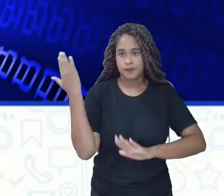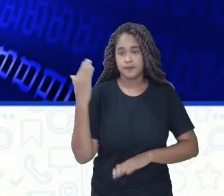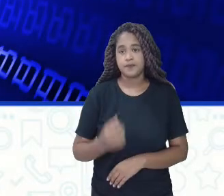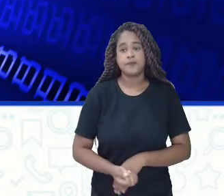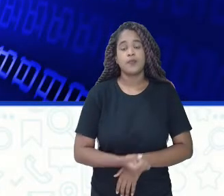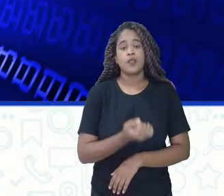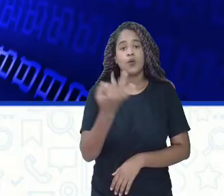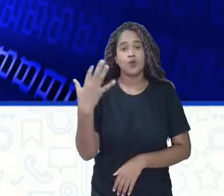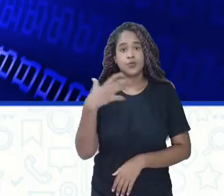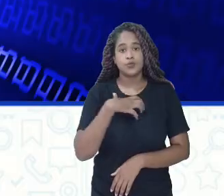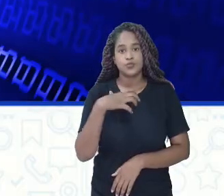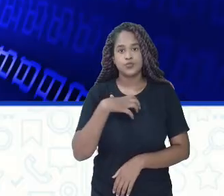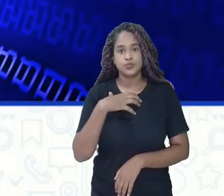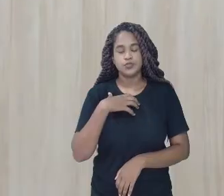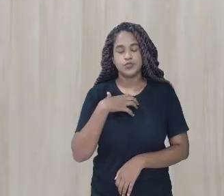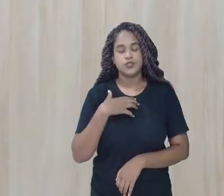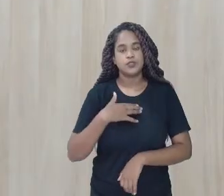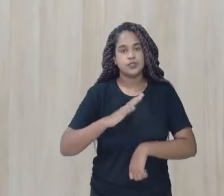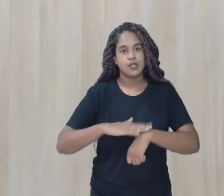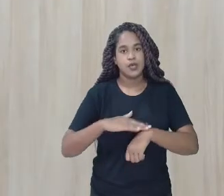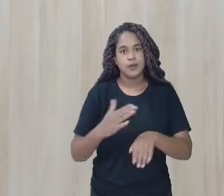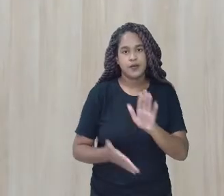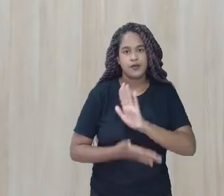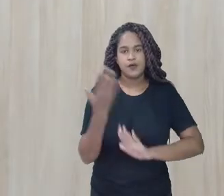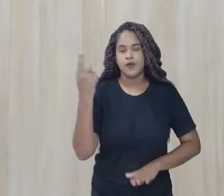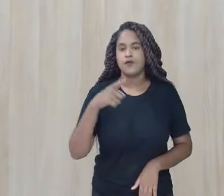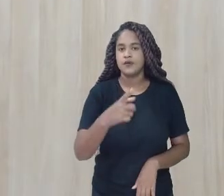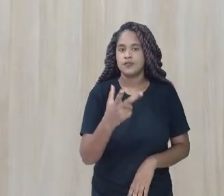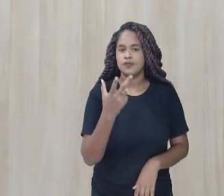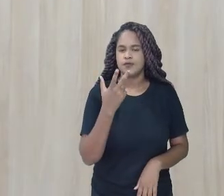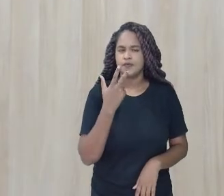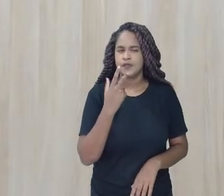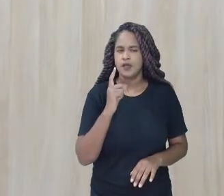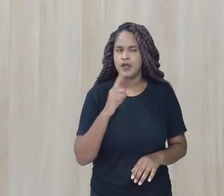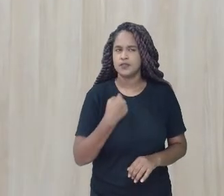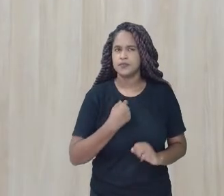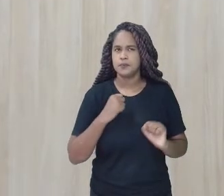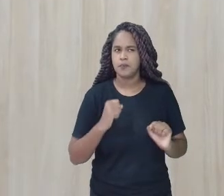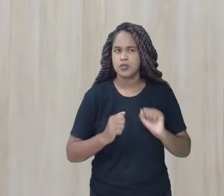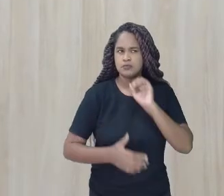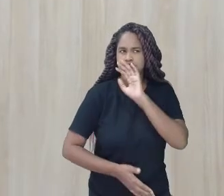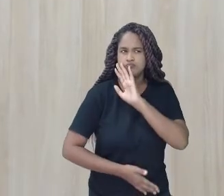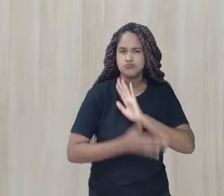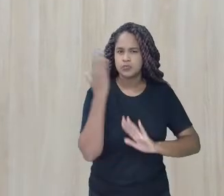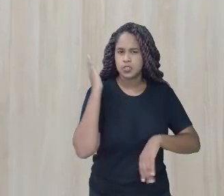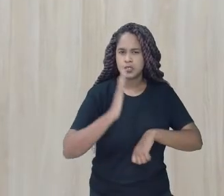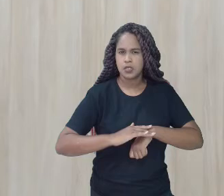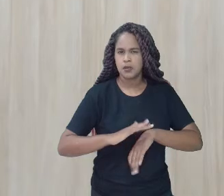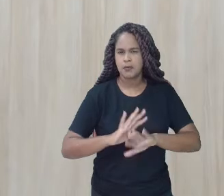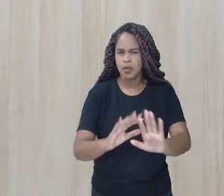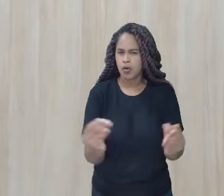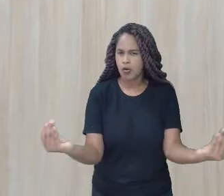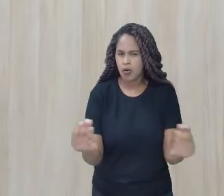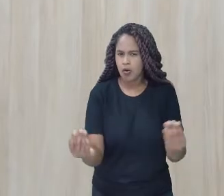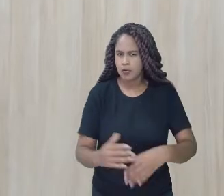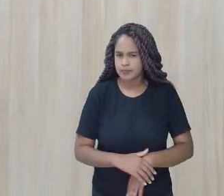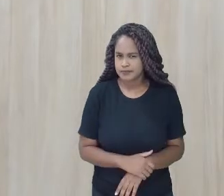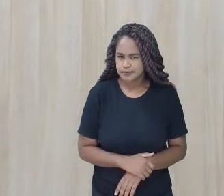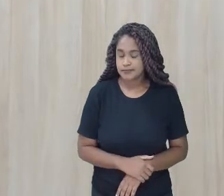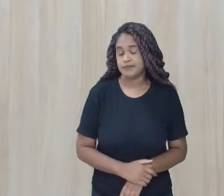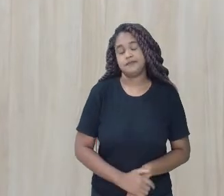formas de viajar no tempo. Você me disse que a gente pode viajar no tempo, Vivi, mas eu não faço ideia de como isso pode acontecer.